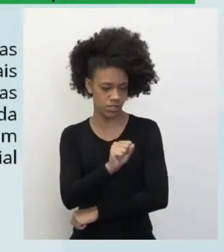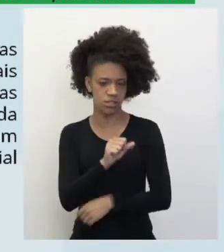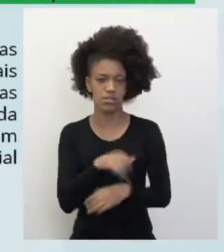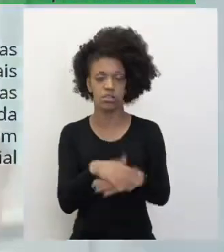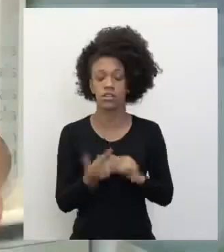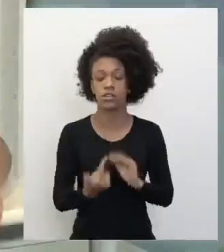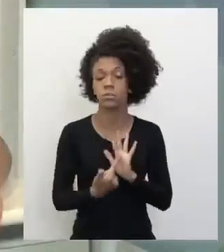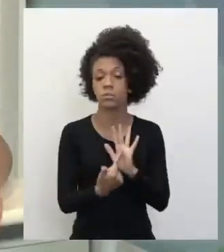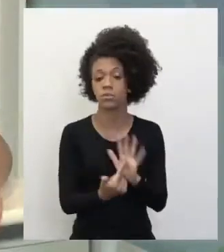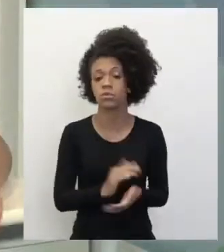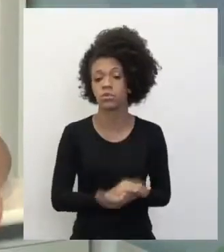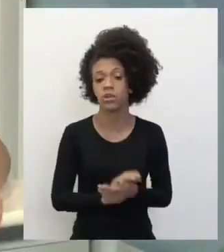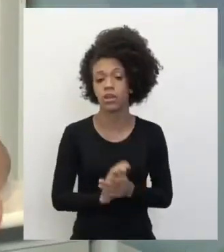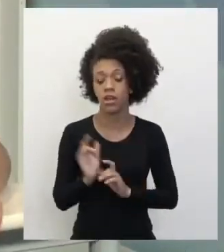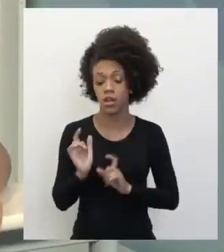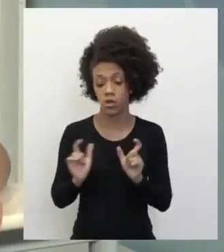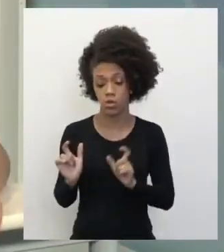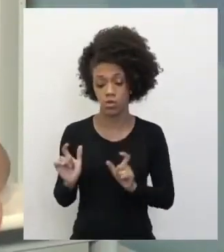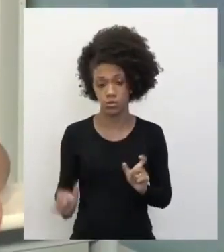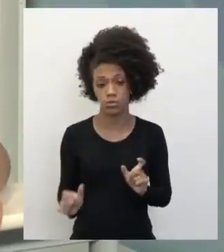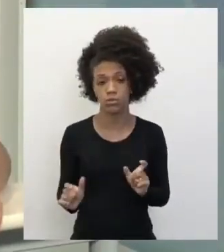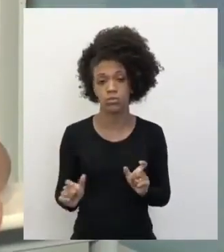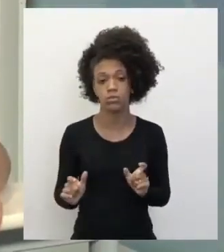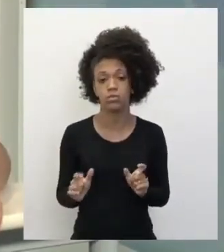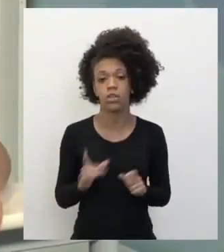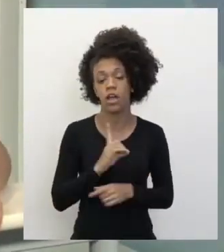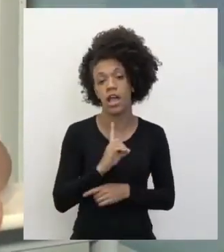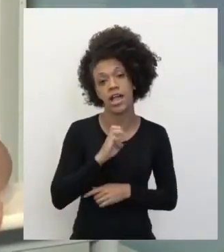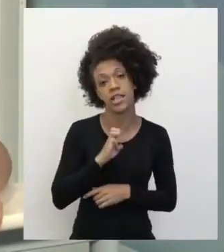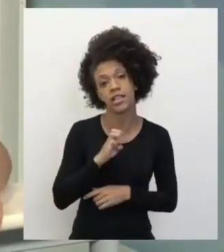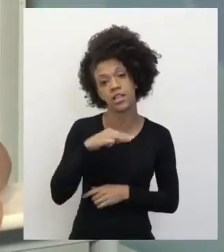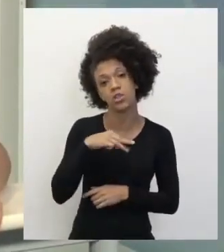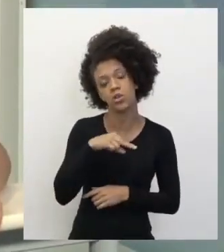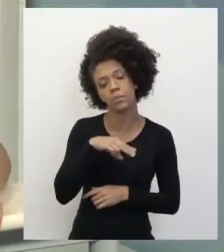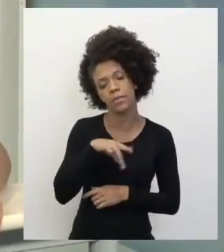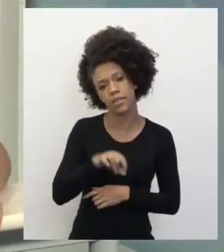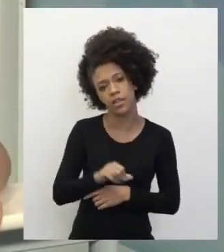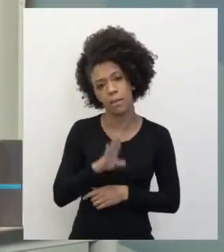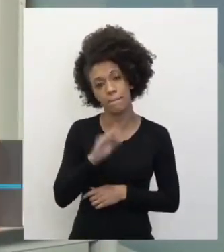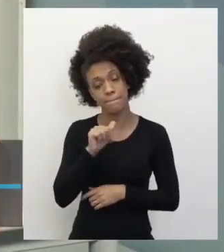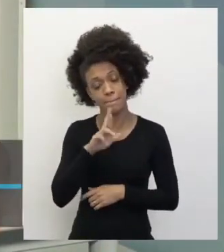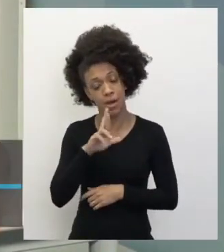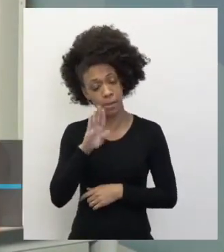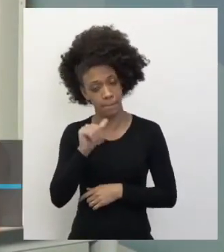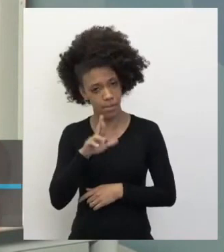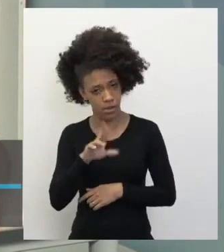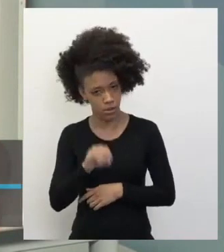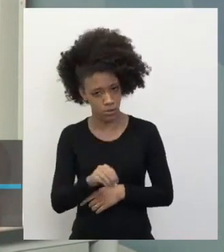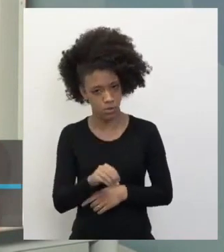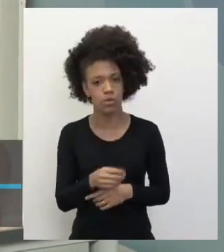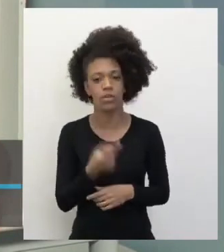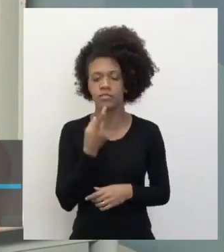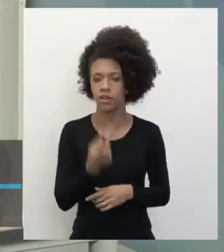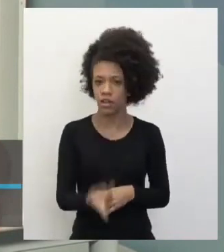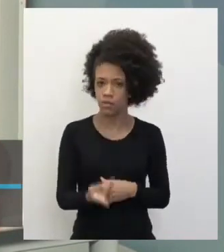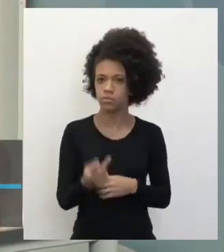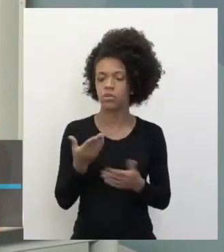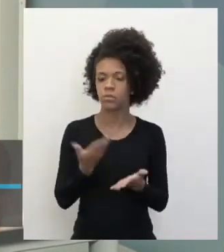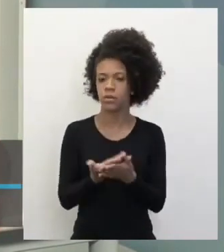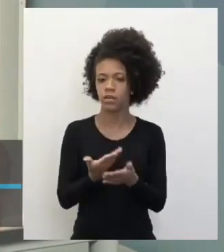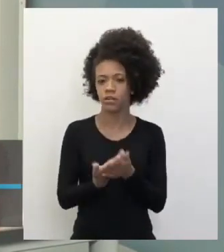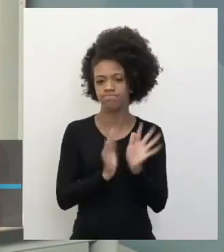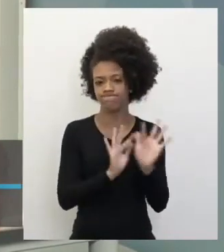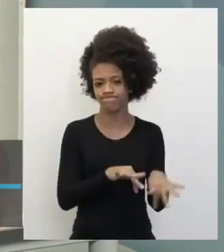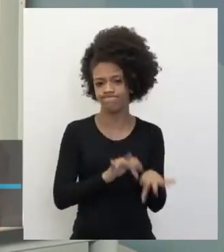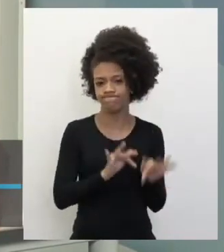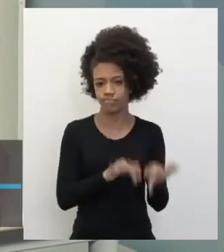colocou assim, os povos denominados bárbaros. Nós falamos sobre isso na nossa aula sobre o Império Romano,